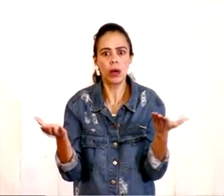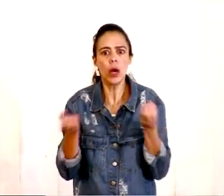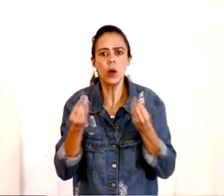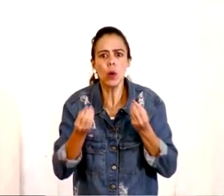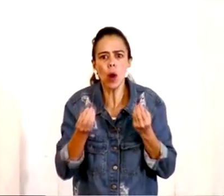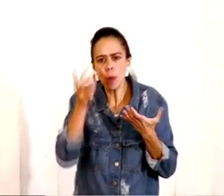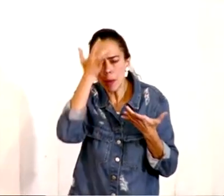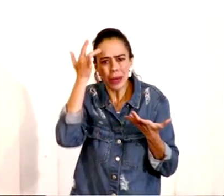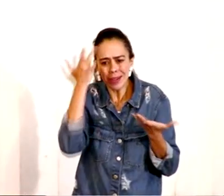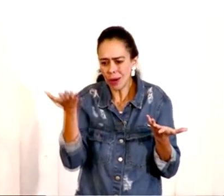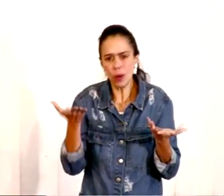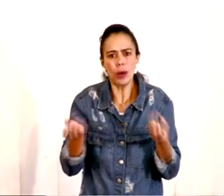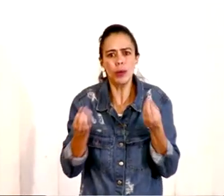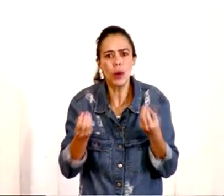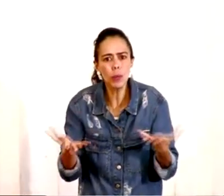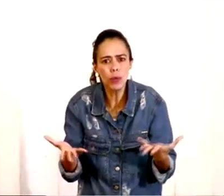homem